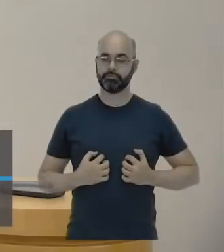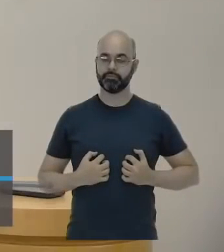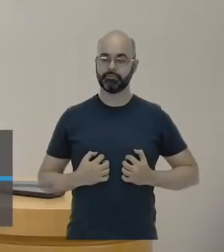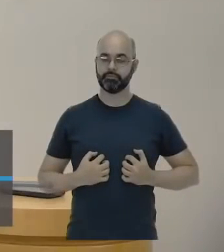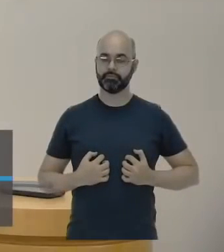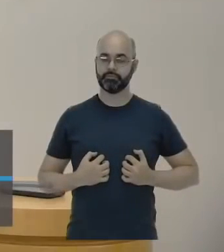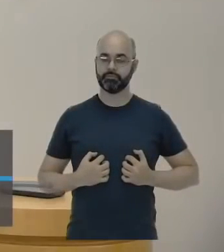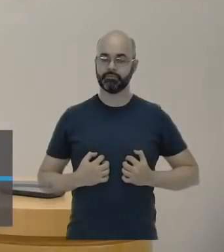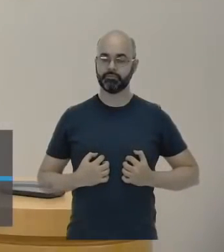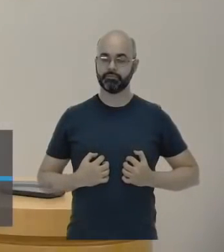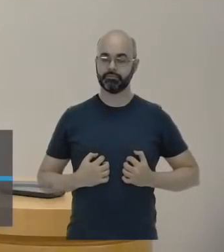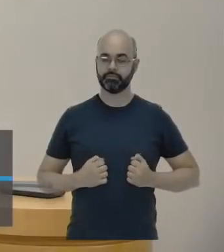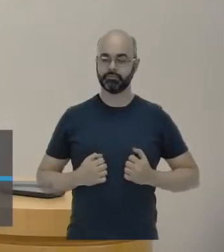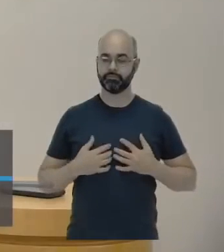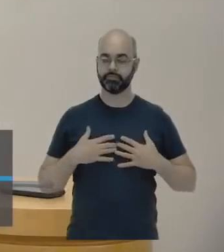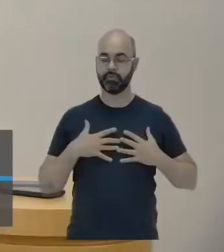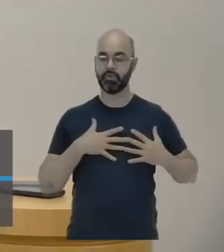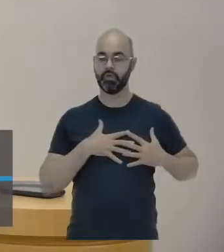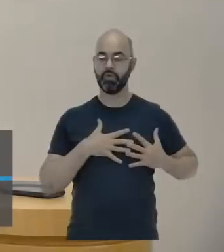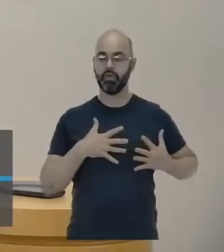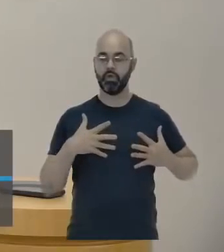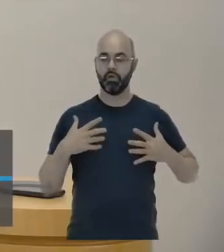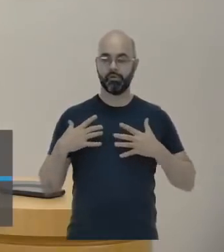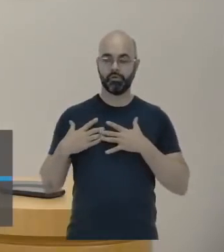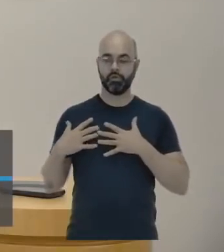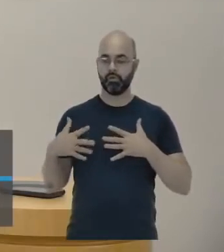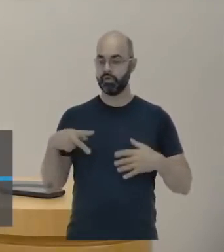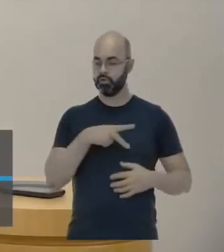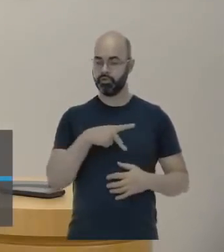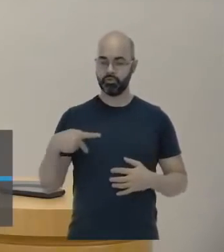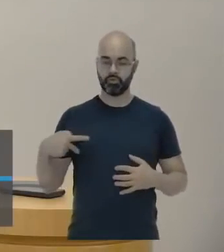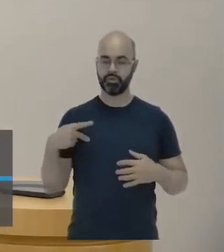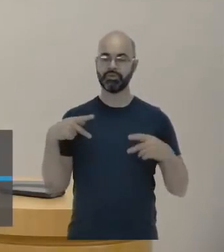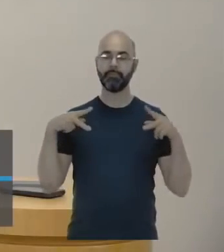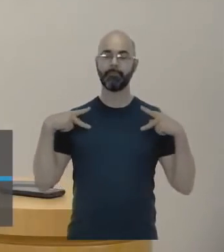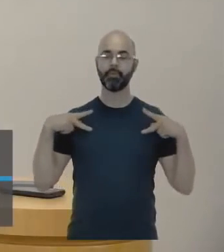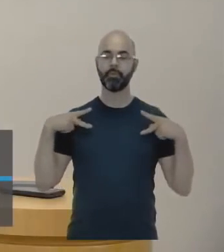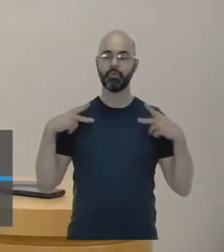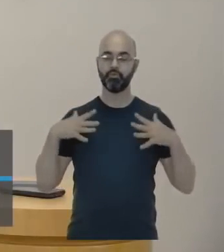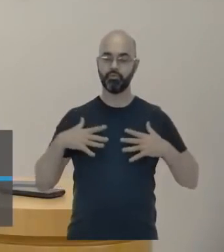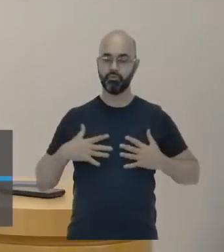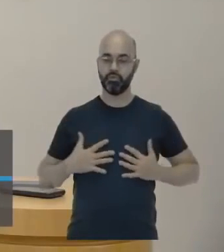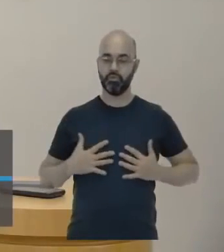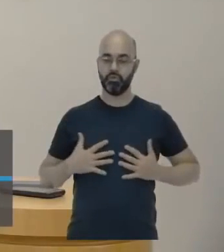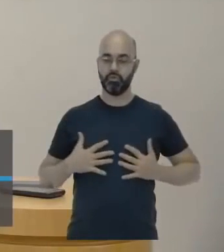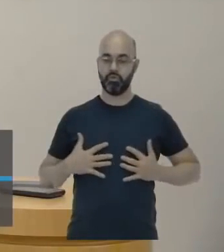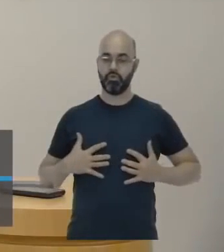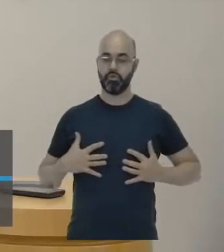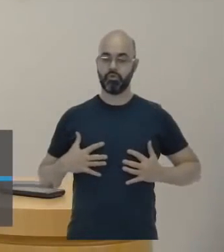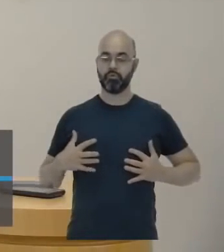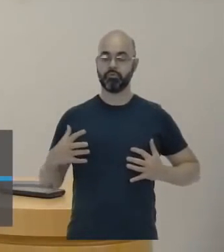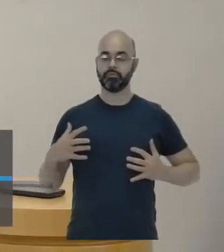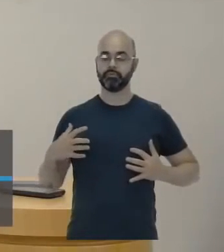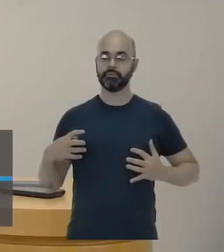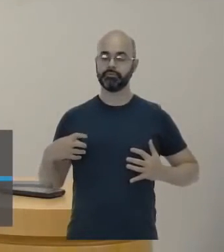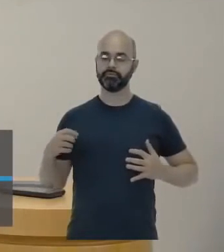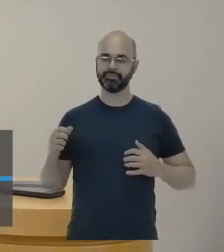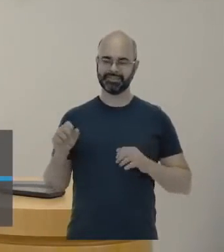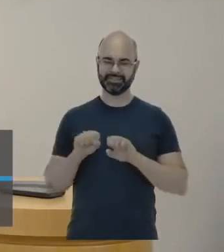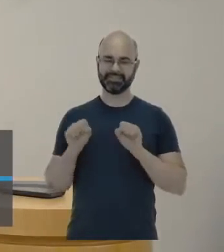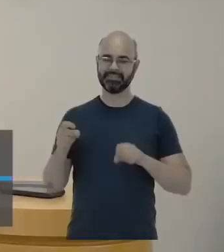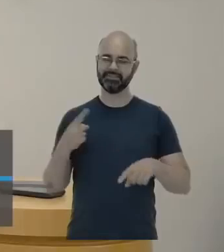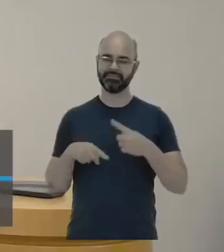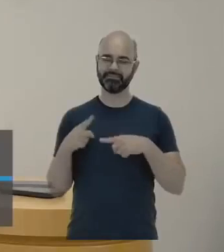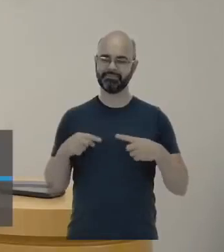vai ter que chegar até o pulmão. Quando chega lá no pulmão, o sistema circulatório que você falou pega